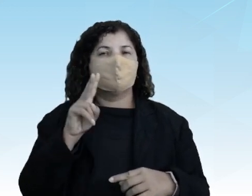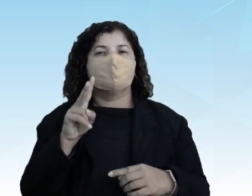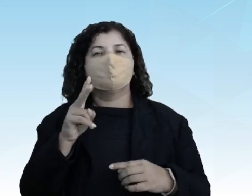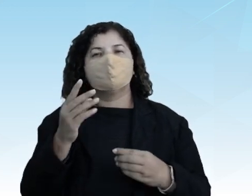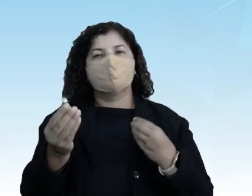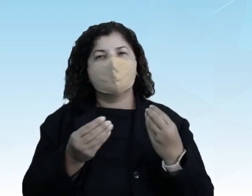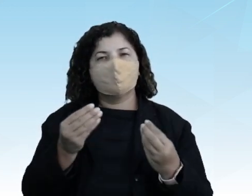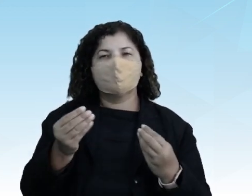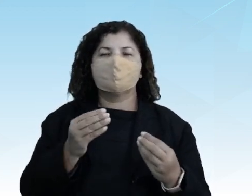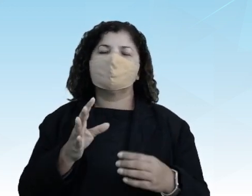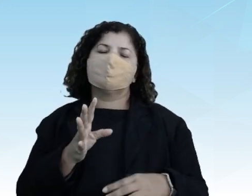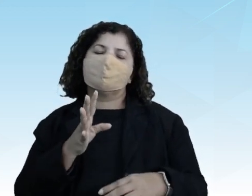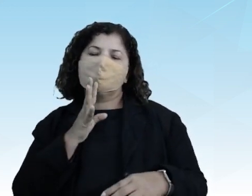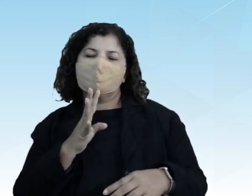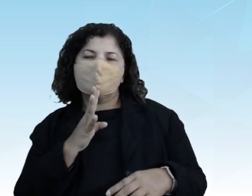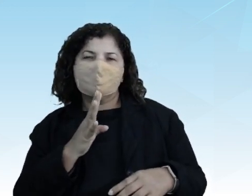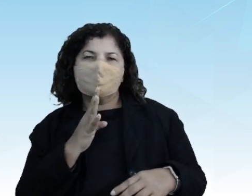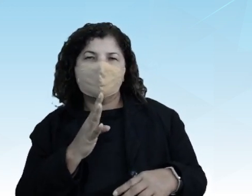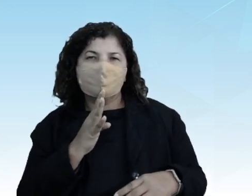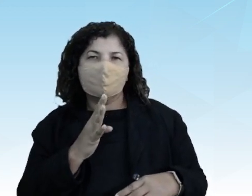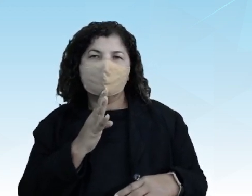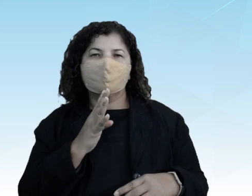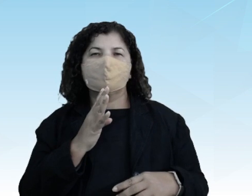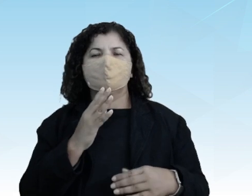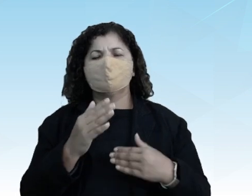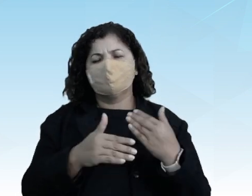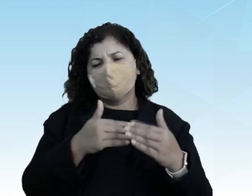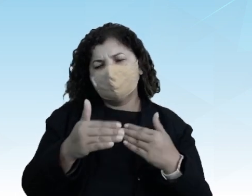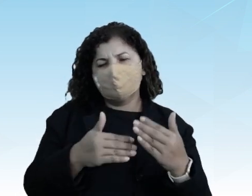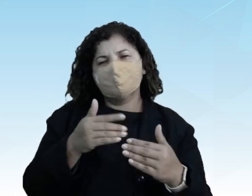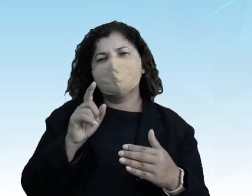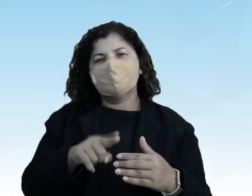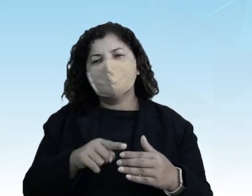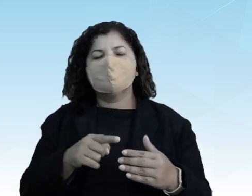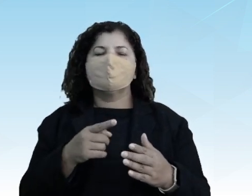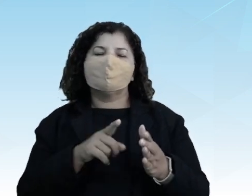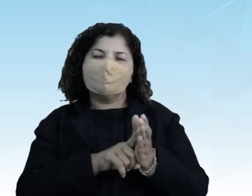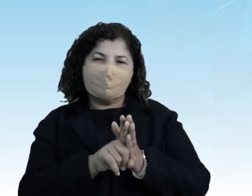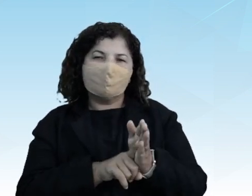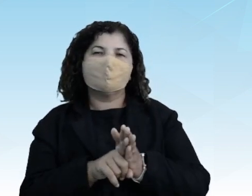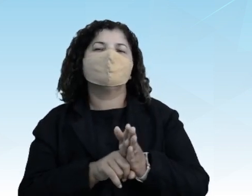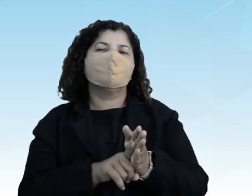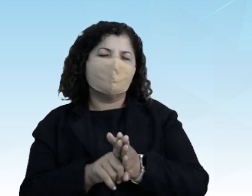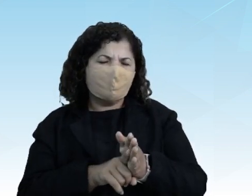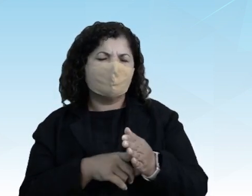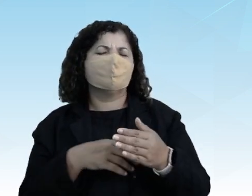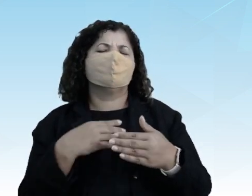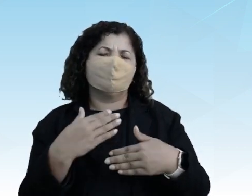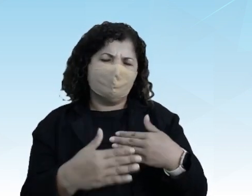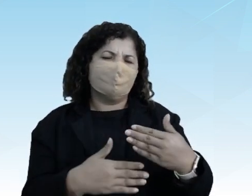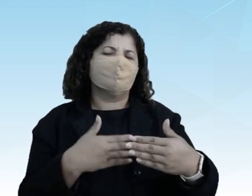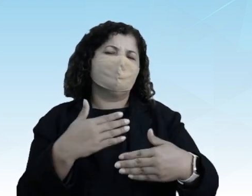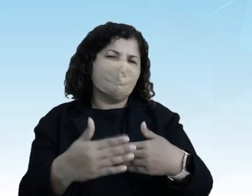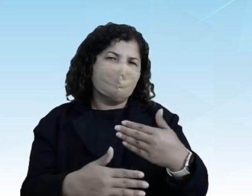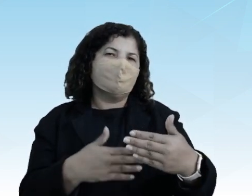de conhecimento, é uma atividade contínua, né, de pesquisa, né? Então, a arqueologia já